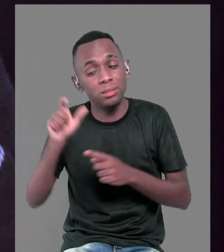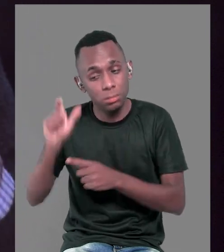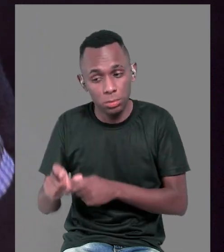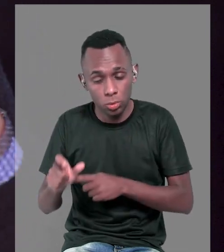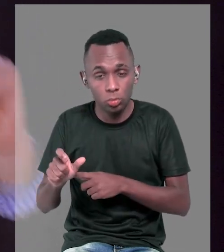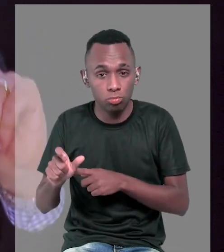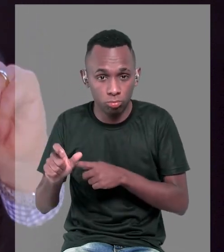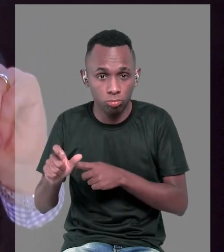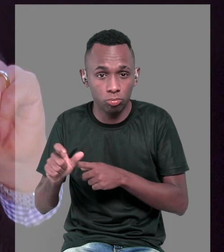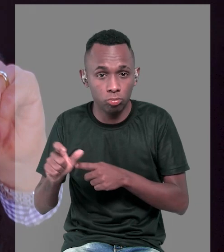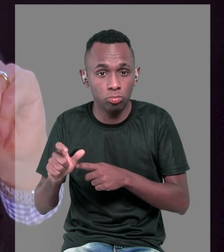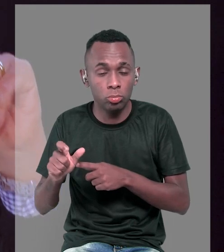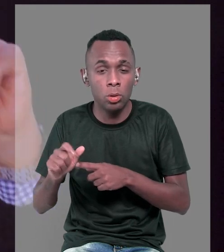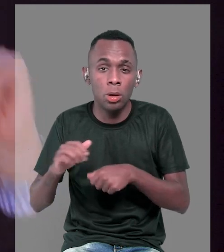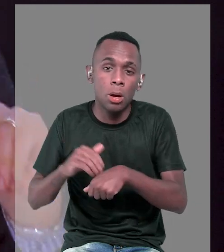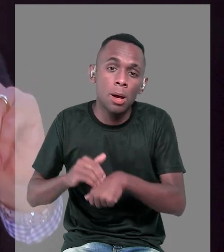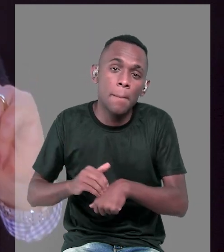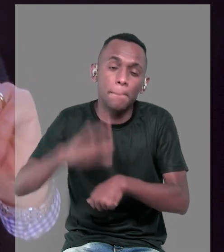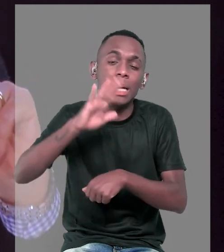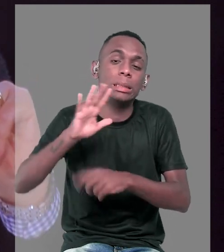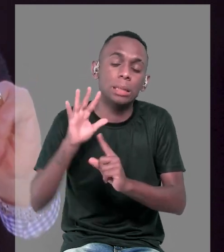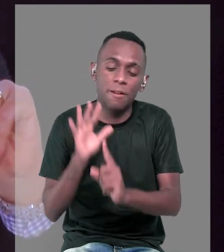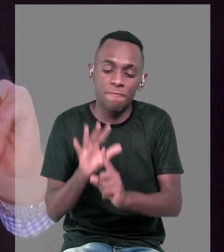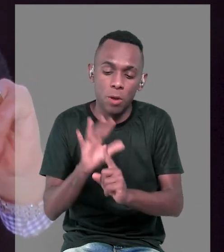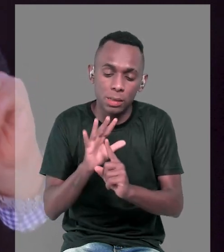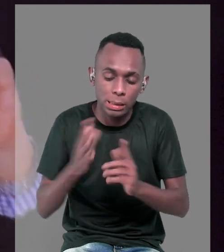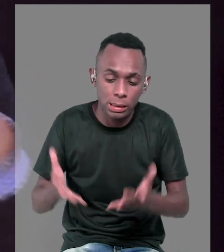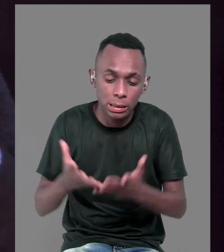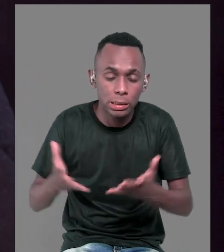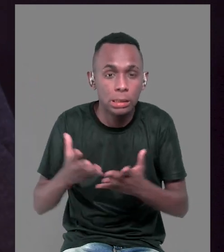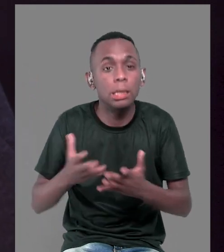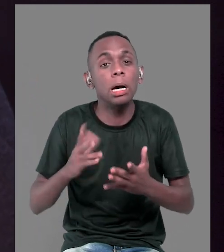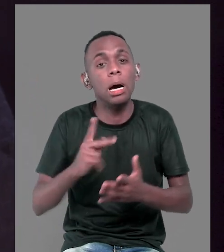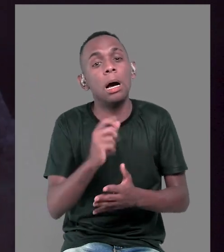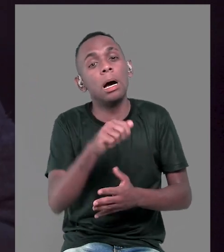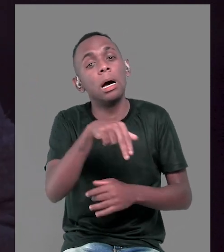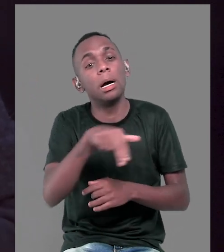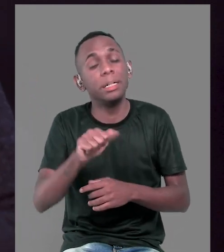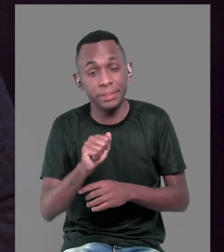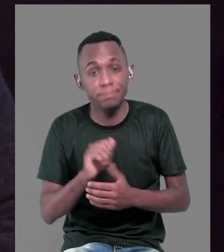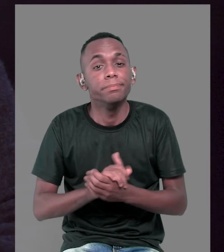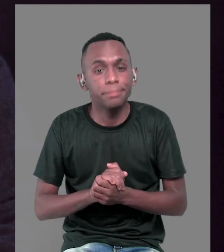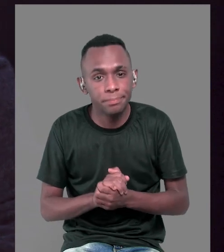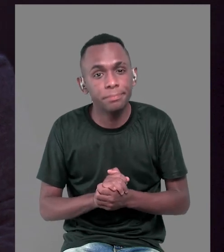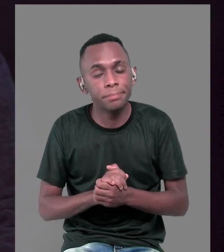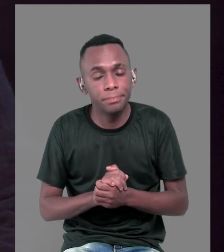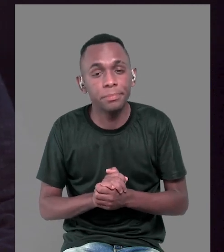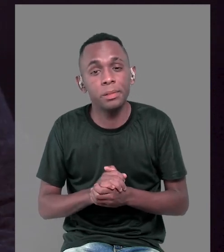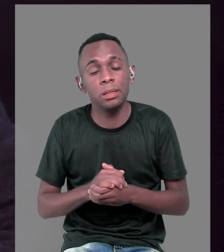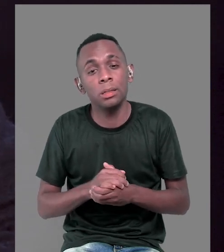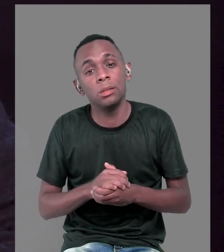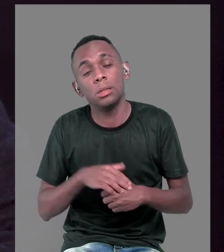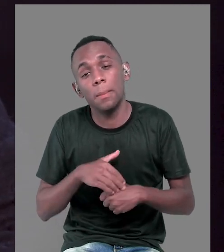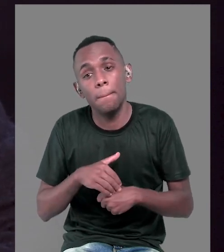que mais influencia Hannah Arendt. E talvez o que mais tenha